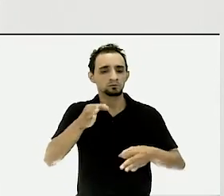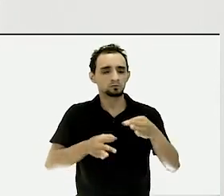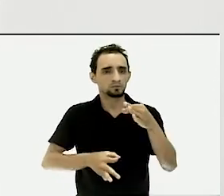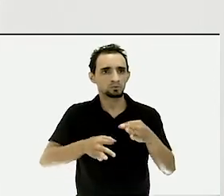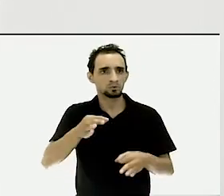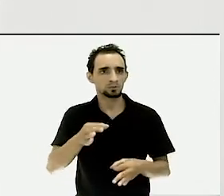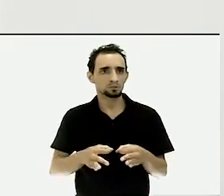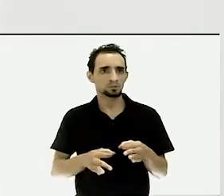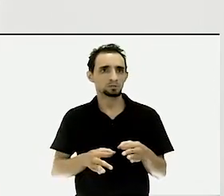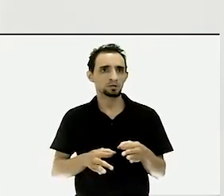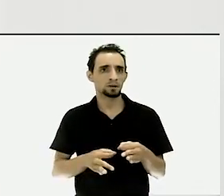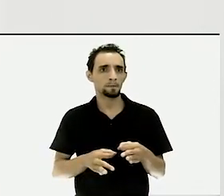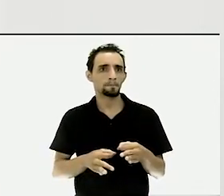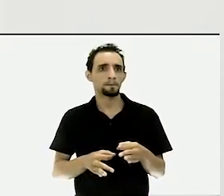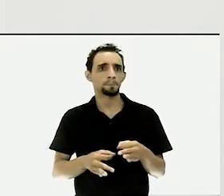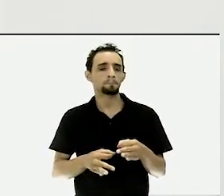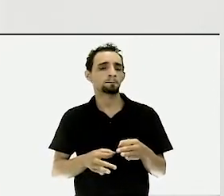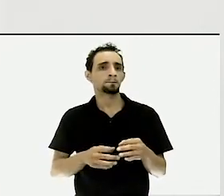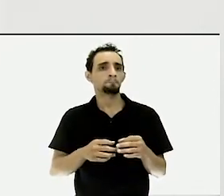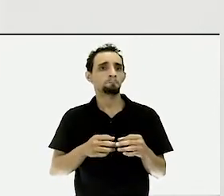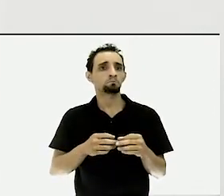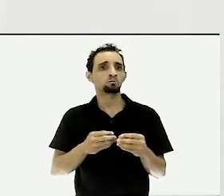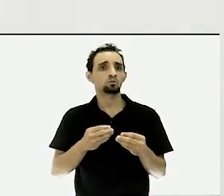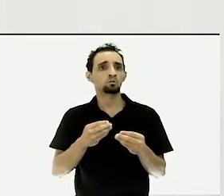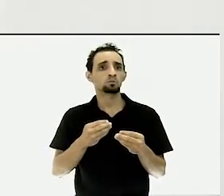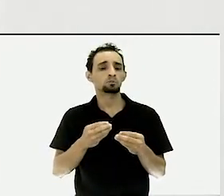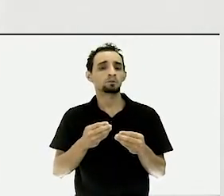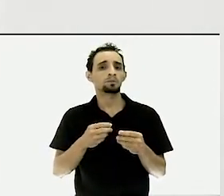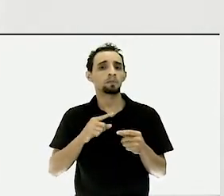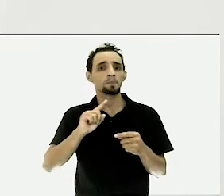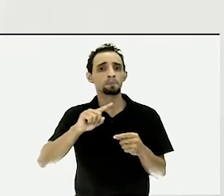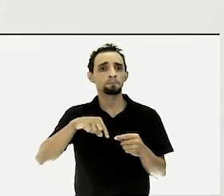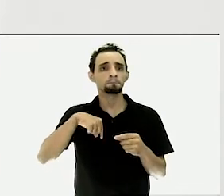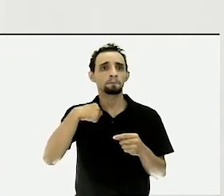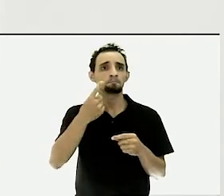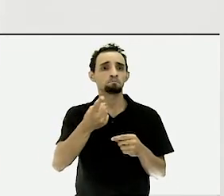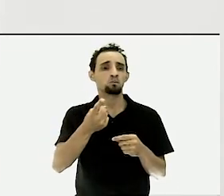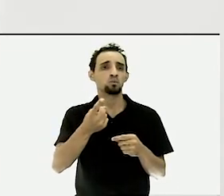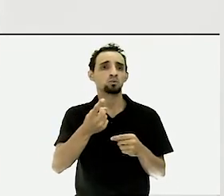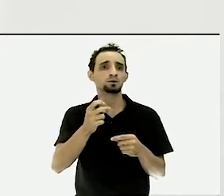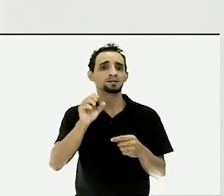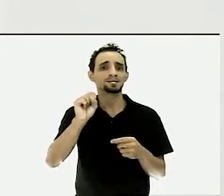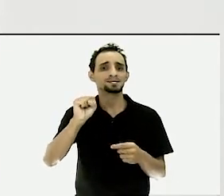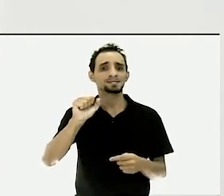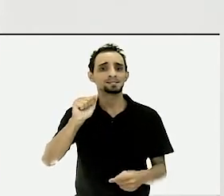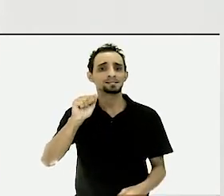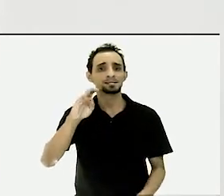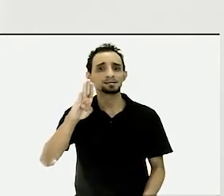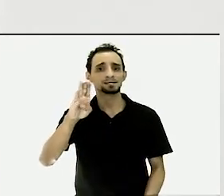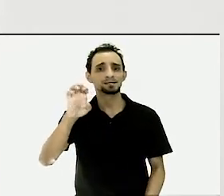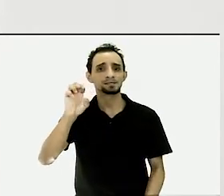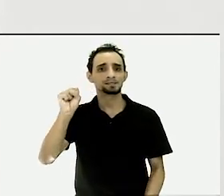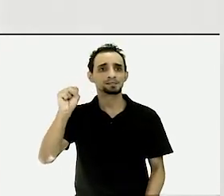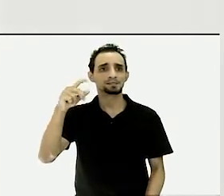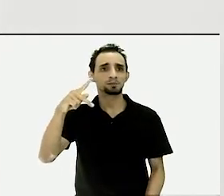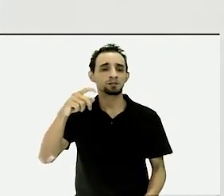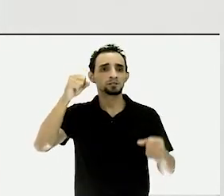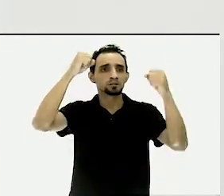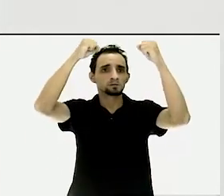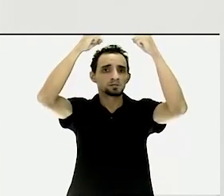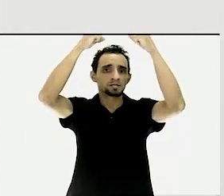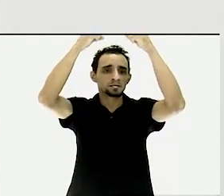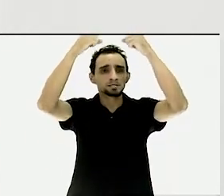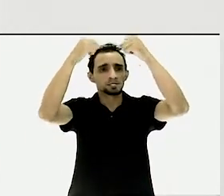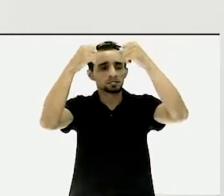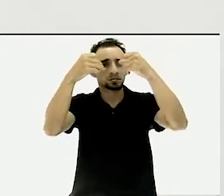de forma errada, desobediência judicial, já de ordem judicial, para que a população possa voltar a respirar em